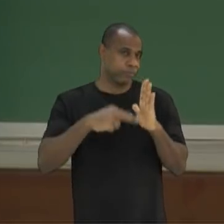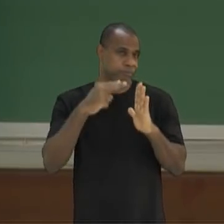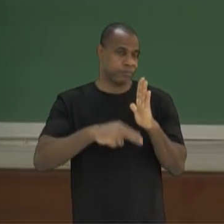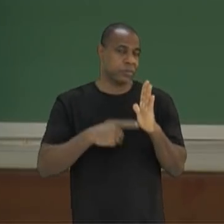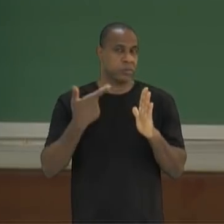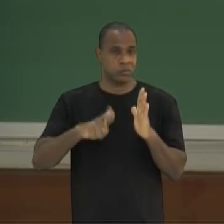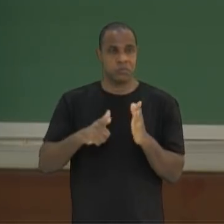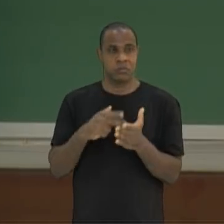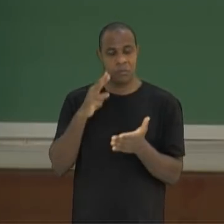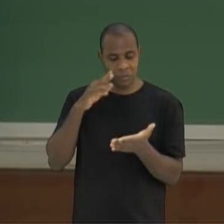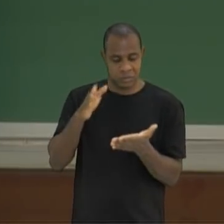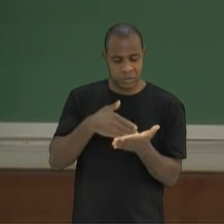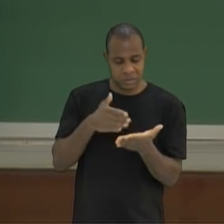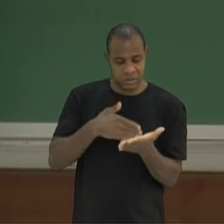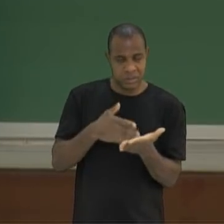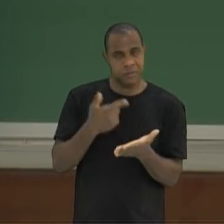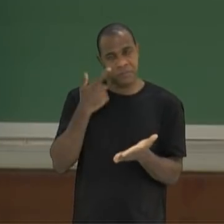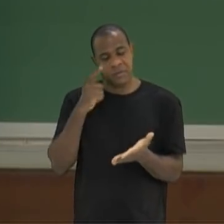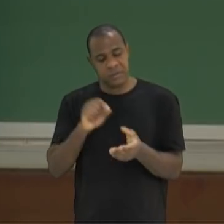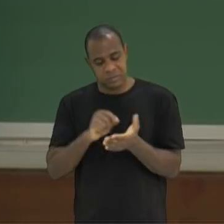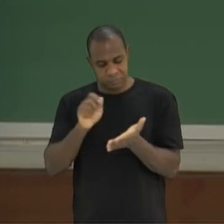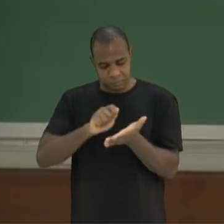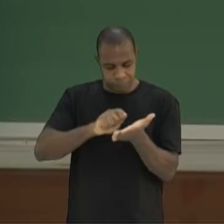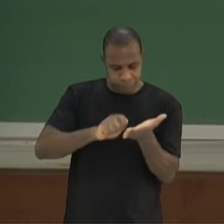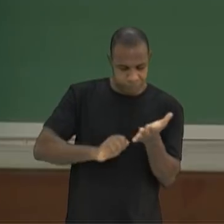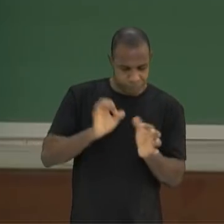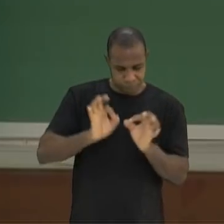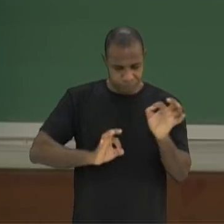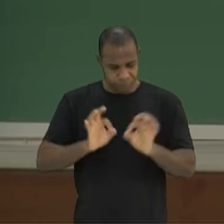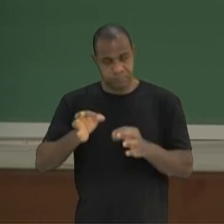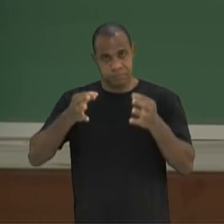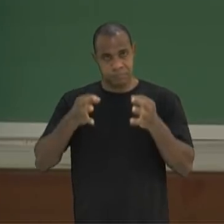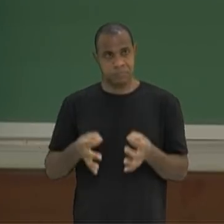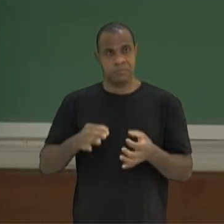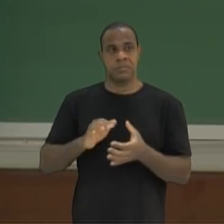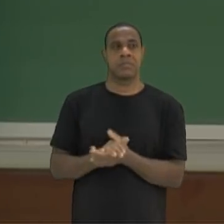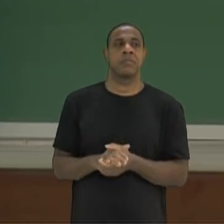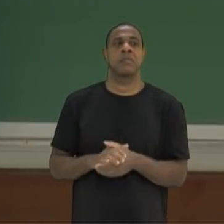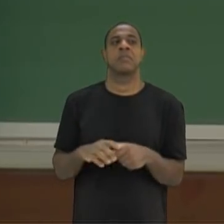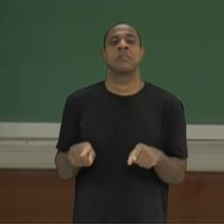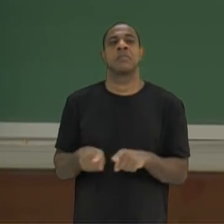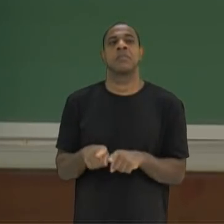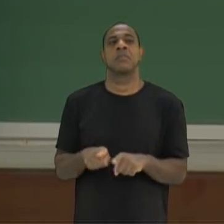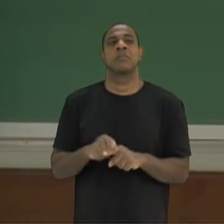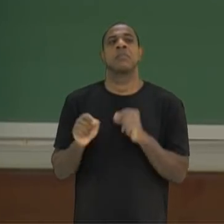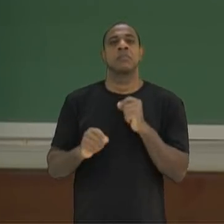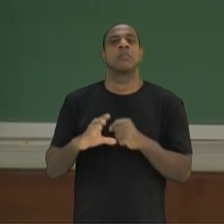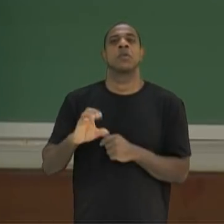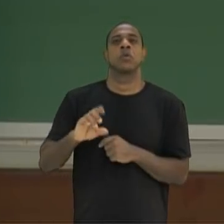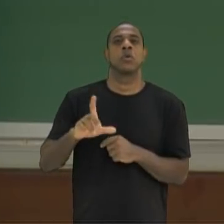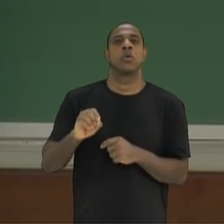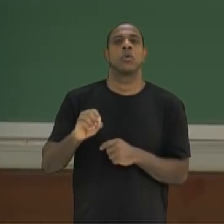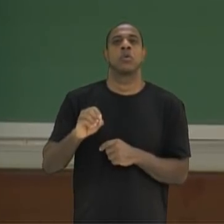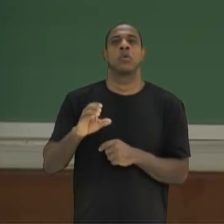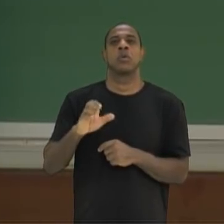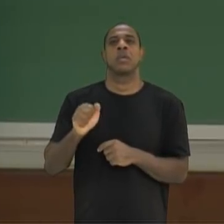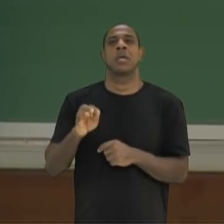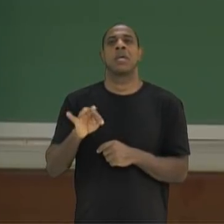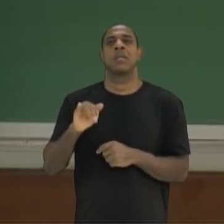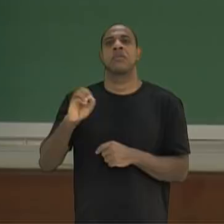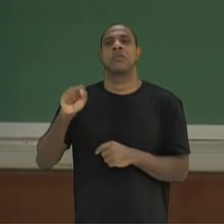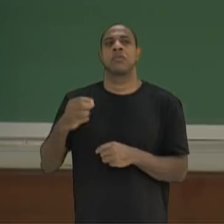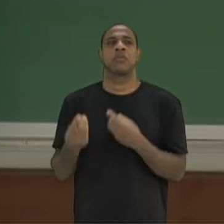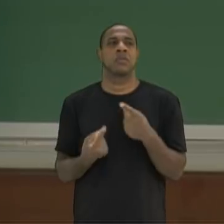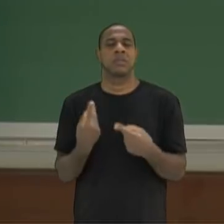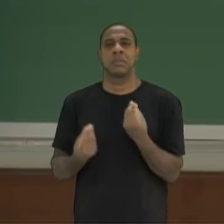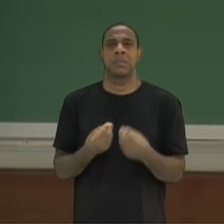no teu caderno, vê se você tem tudo anotadinho, olha bem certinho. E falamos sobre as collocations do do e do make. Existem outras,